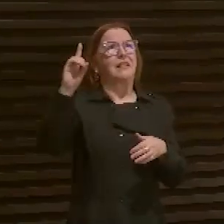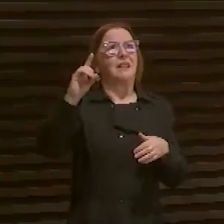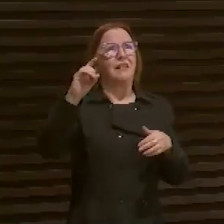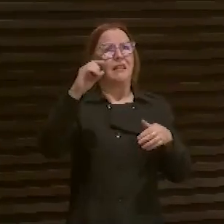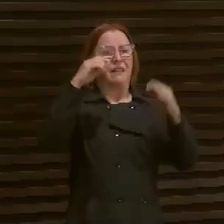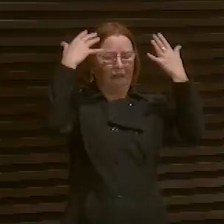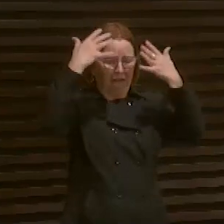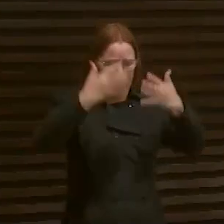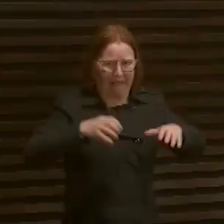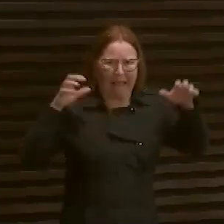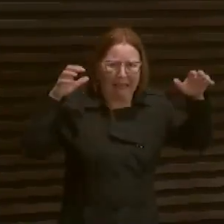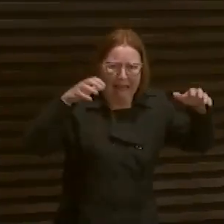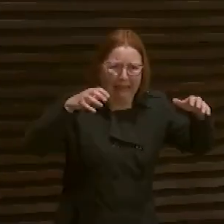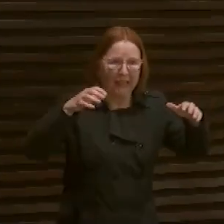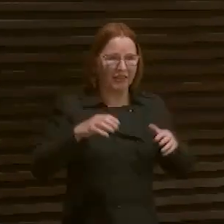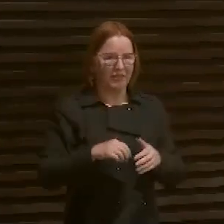fantasma.